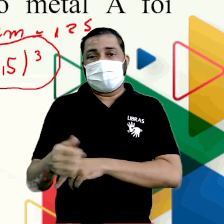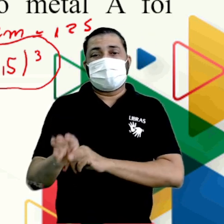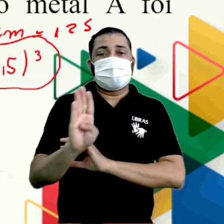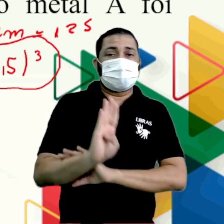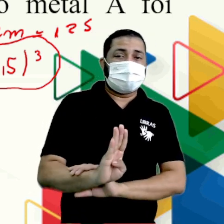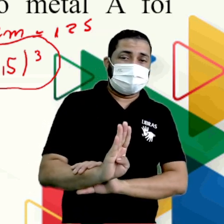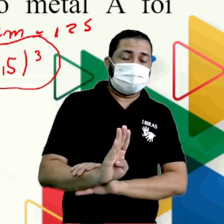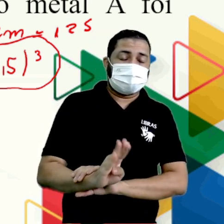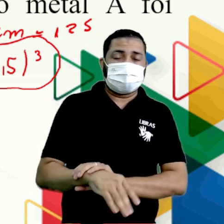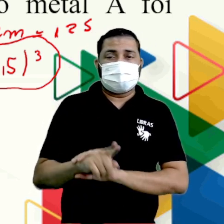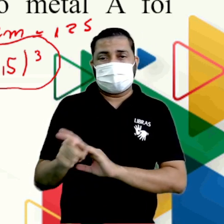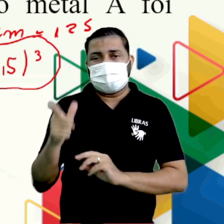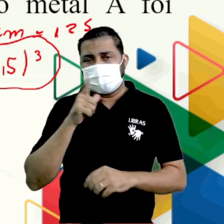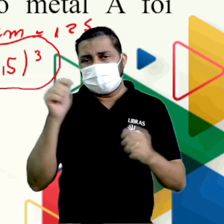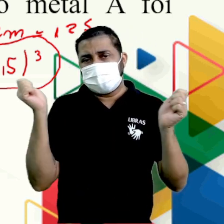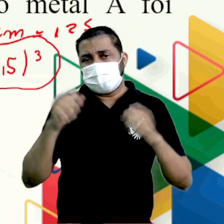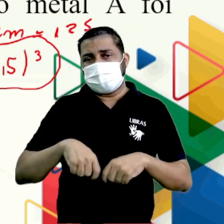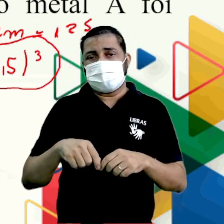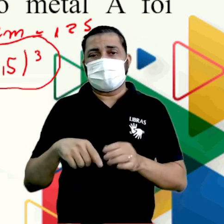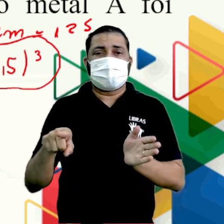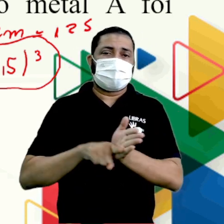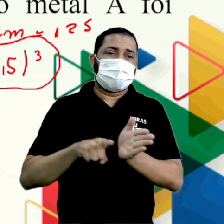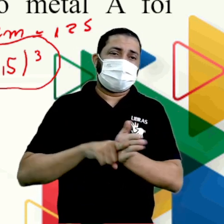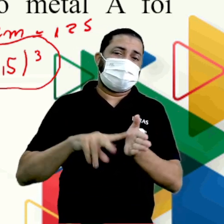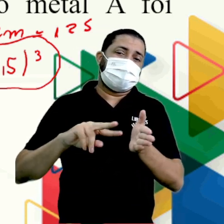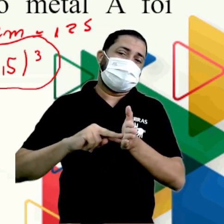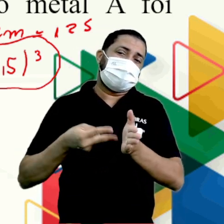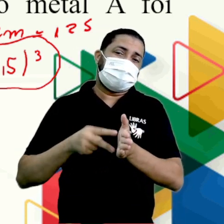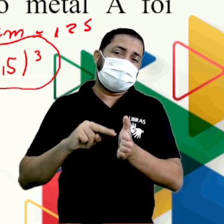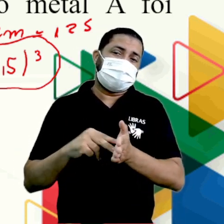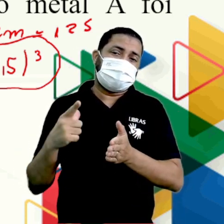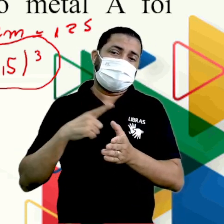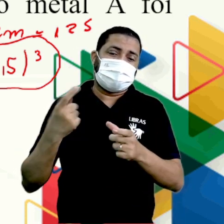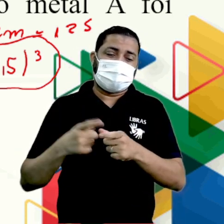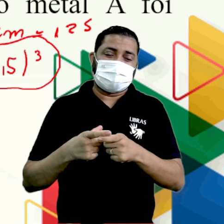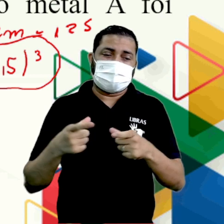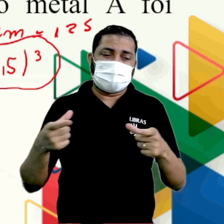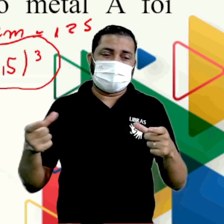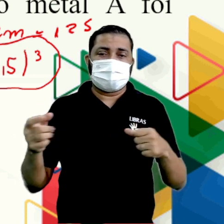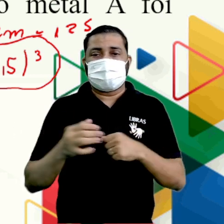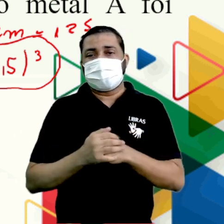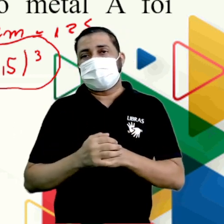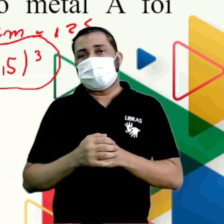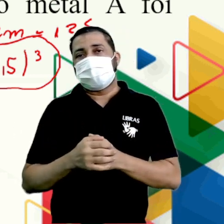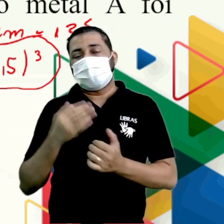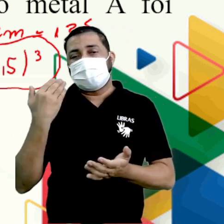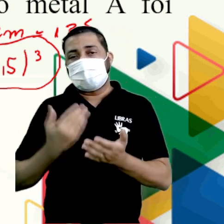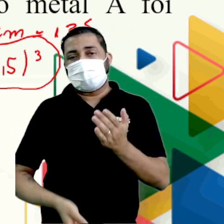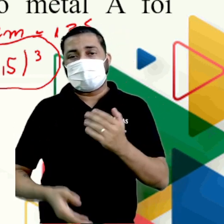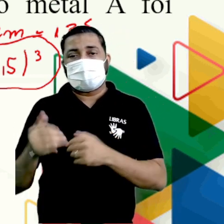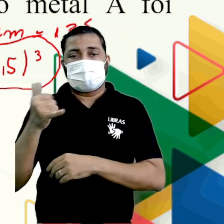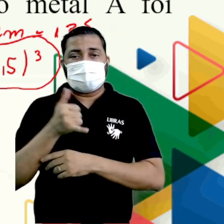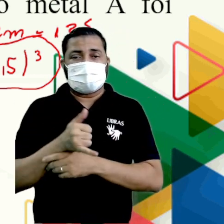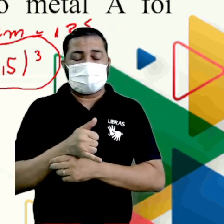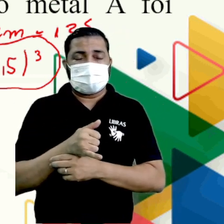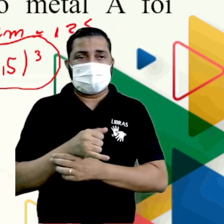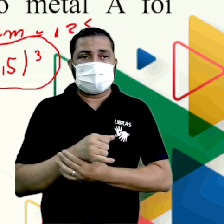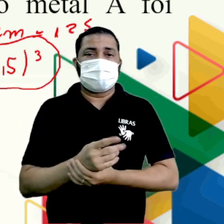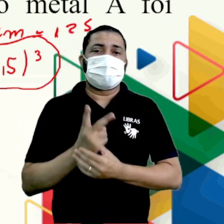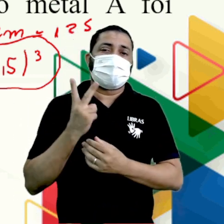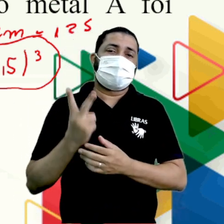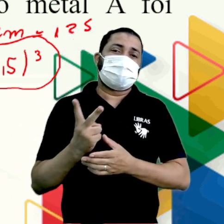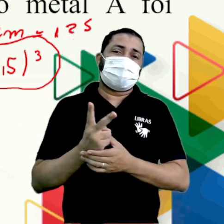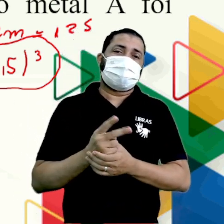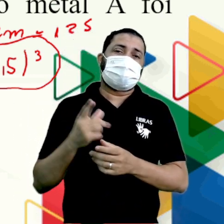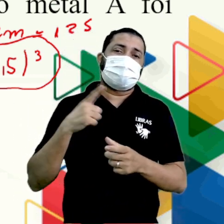os metais têm potenciais negativos, o que significa que eles têm grande tendência a perder elétrons. Dos dois,